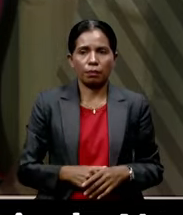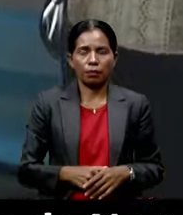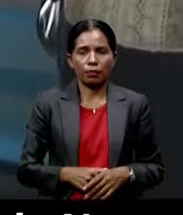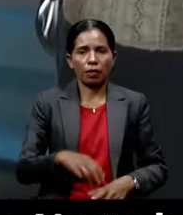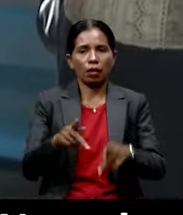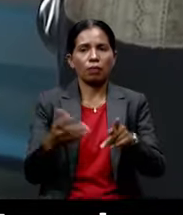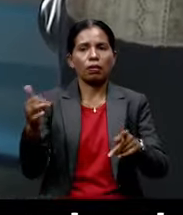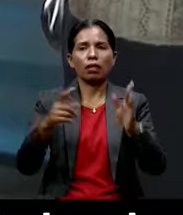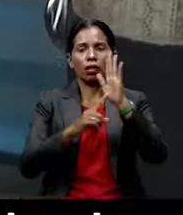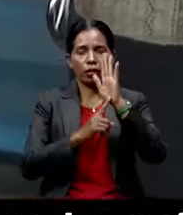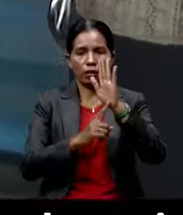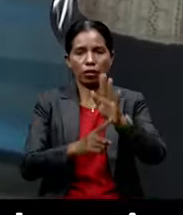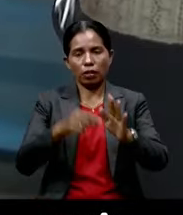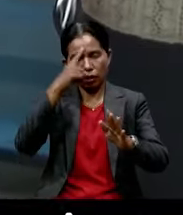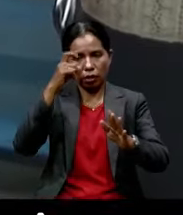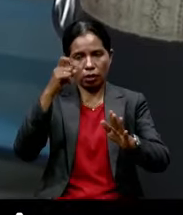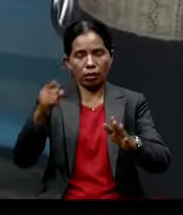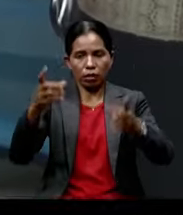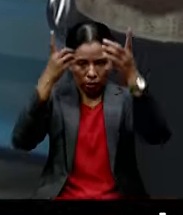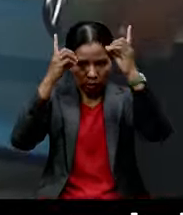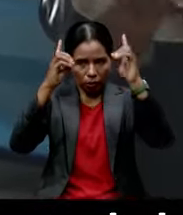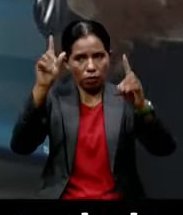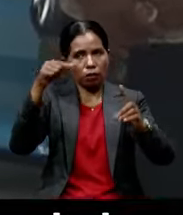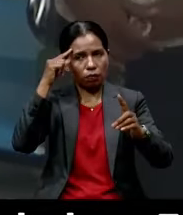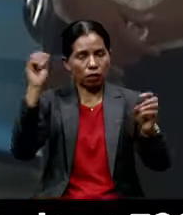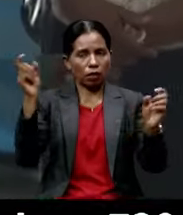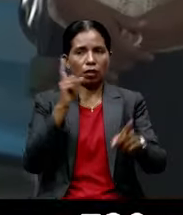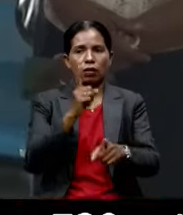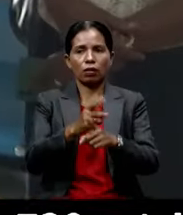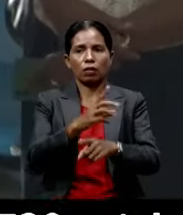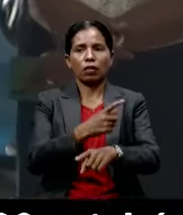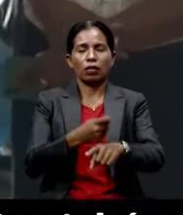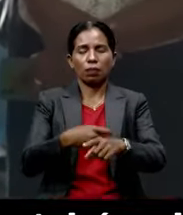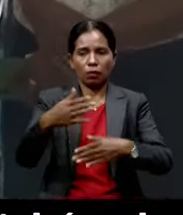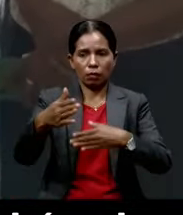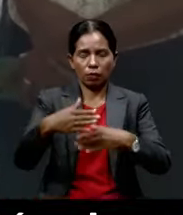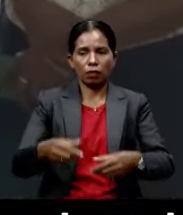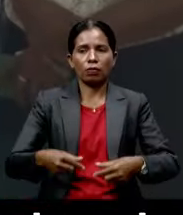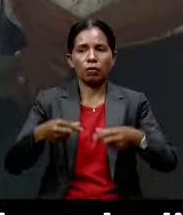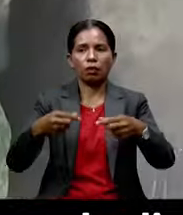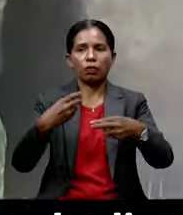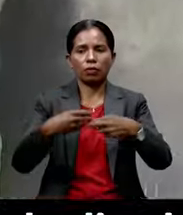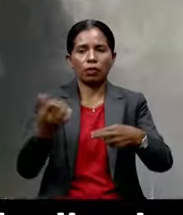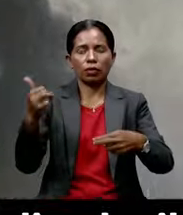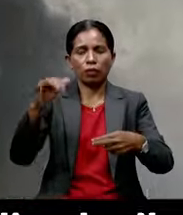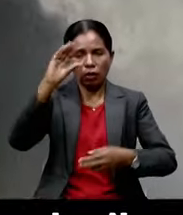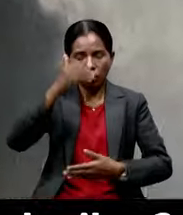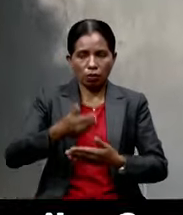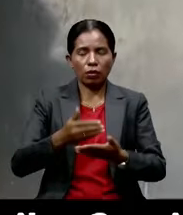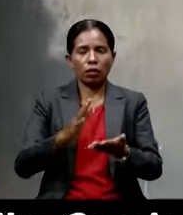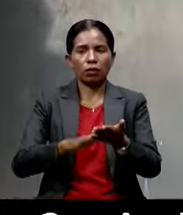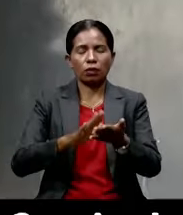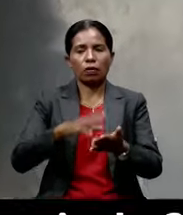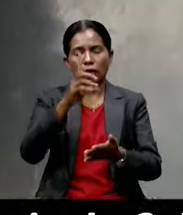Comunidade Sira hatou lamentação, né? Tama considera a decisão governo, né? La justo, o tempo limitado, o de formos impacto ba Sira ne oan, ne be escola e